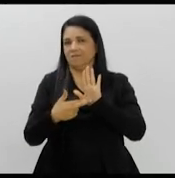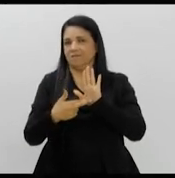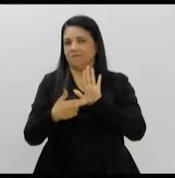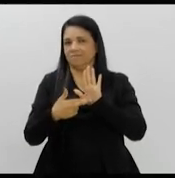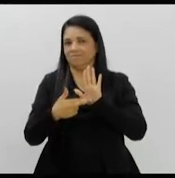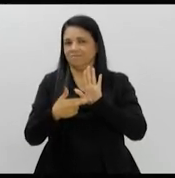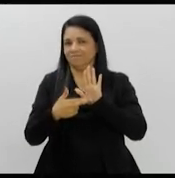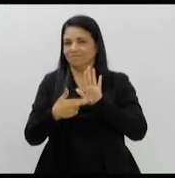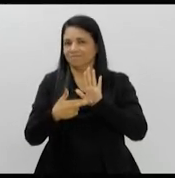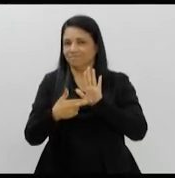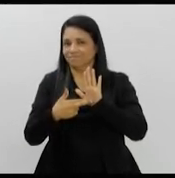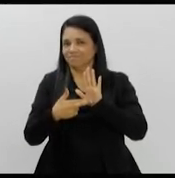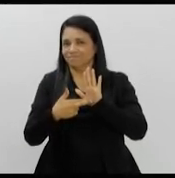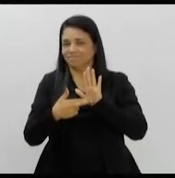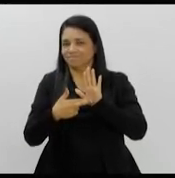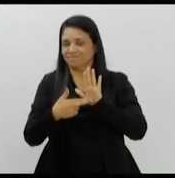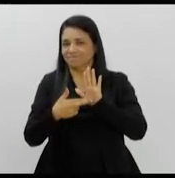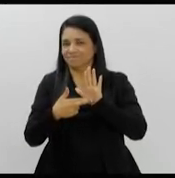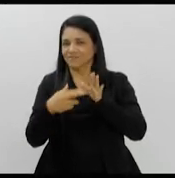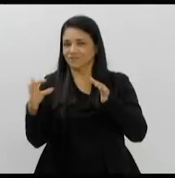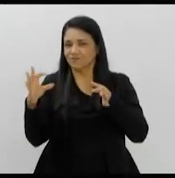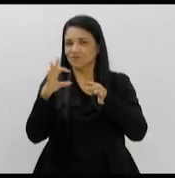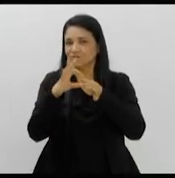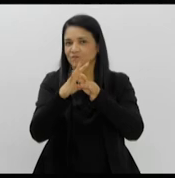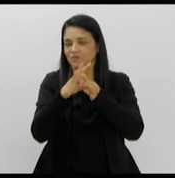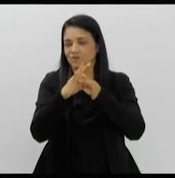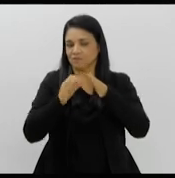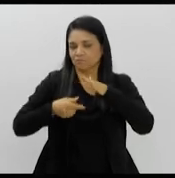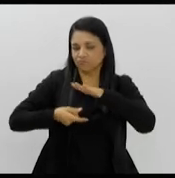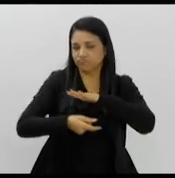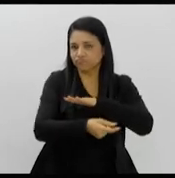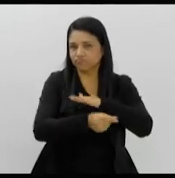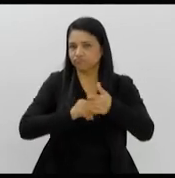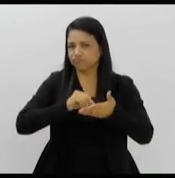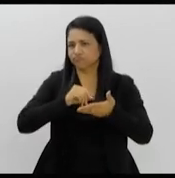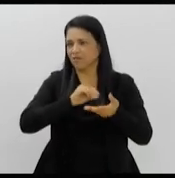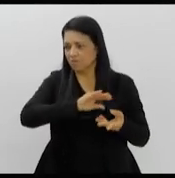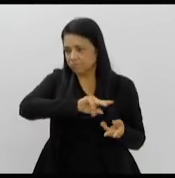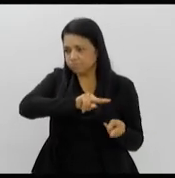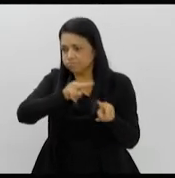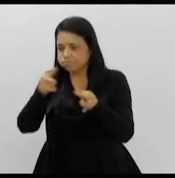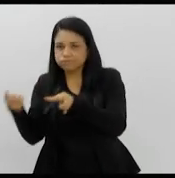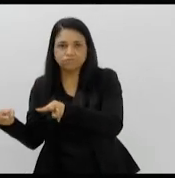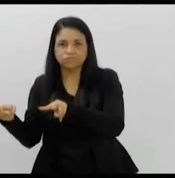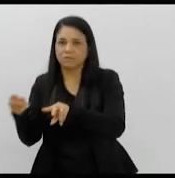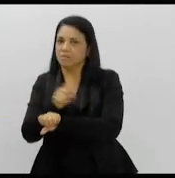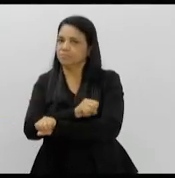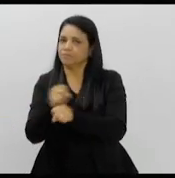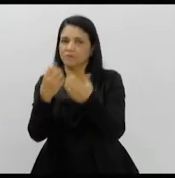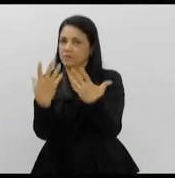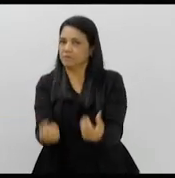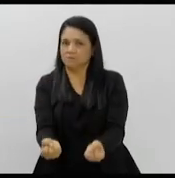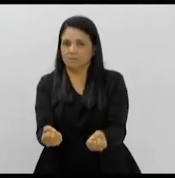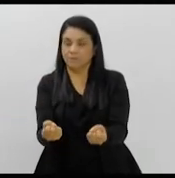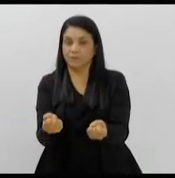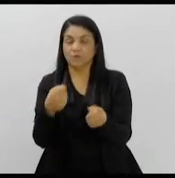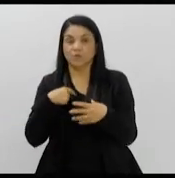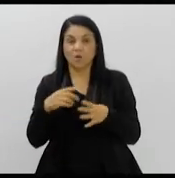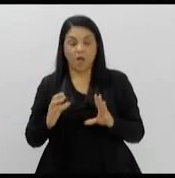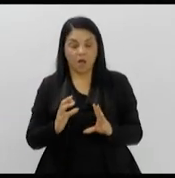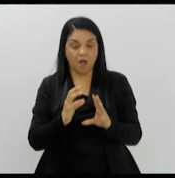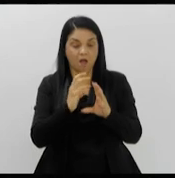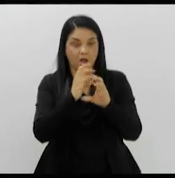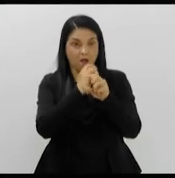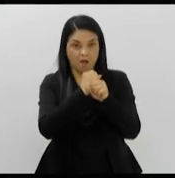princípio de vinculação dos recursos previdenciários quando você faz cálculo